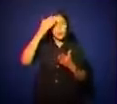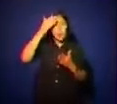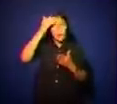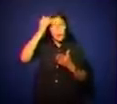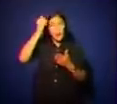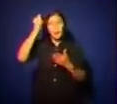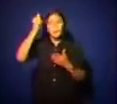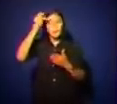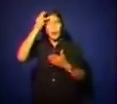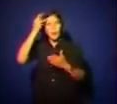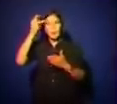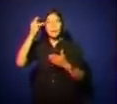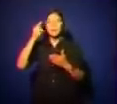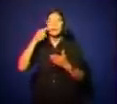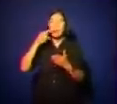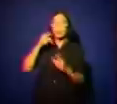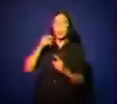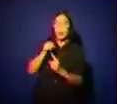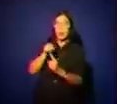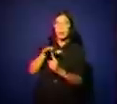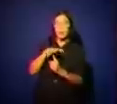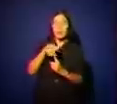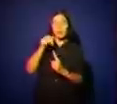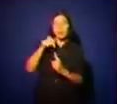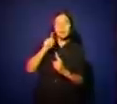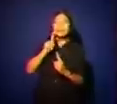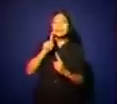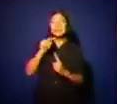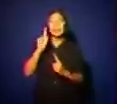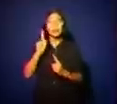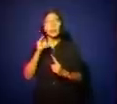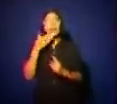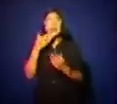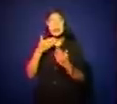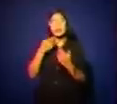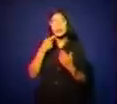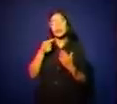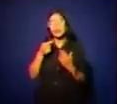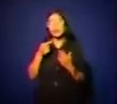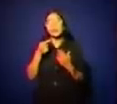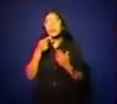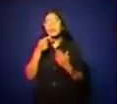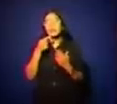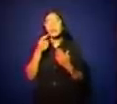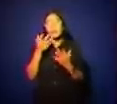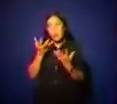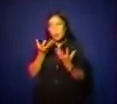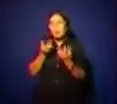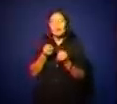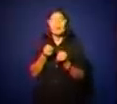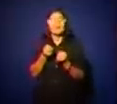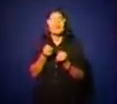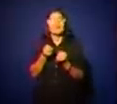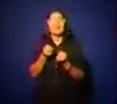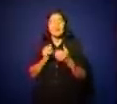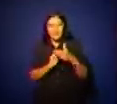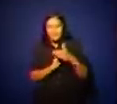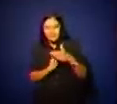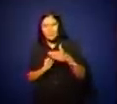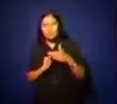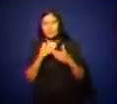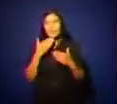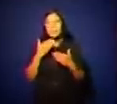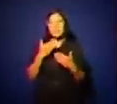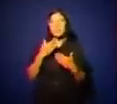e assim não é sobre o banco central não é sobre o Roberto Campos é sobre é sobre um ganho institucional que faz que faz um que assim que vamos assim que